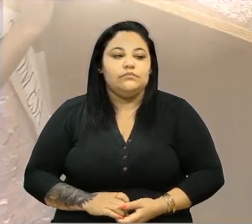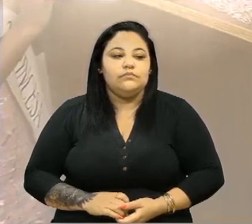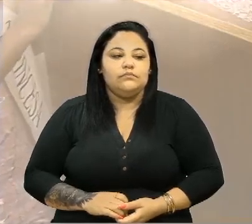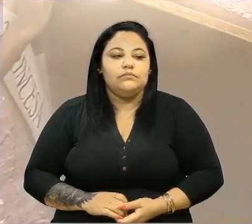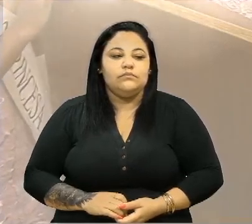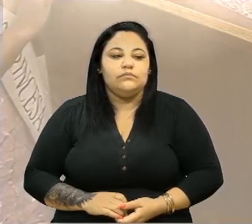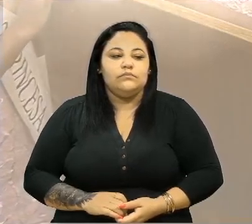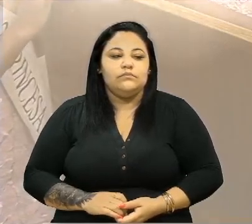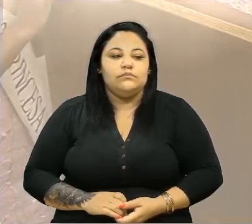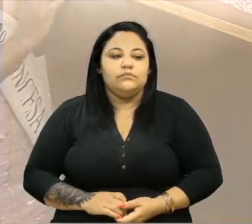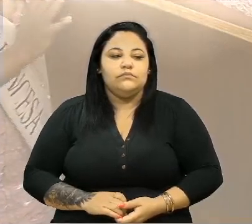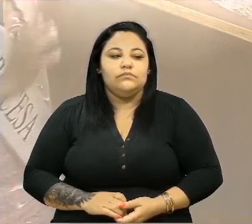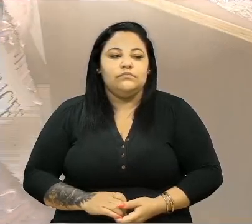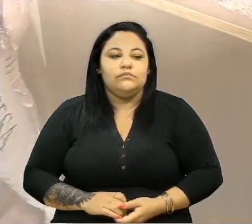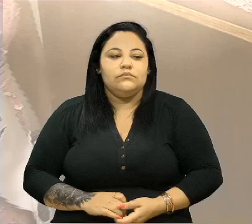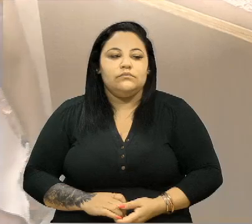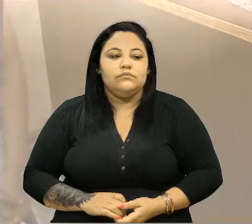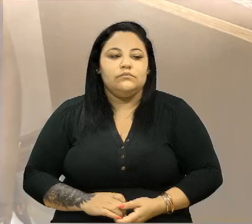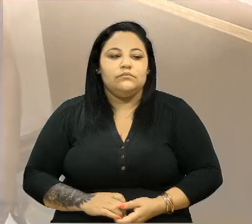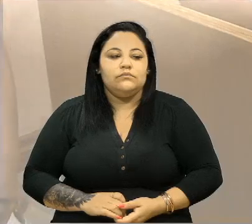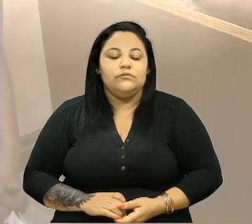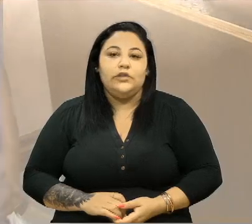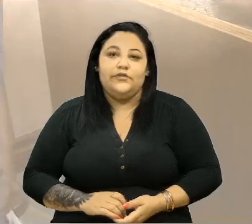Bom dia.